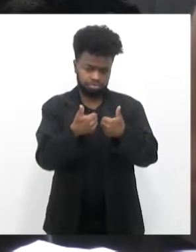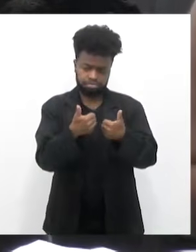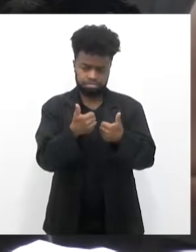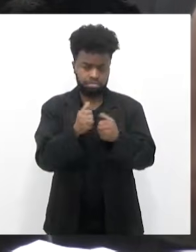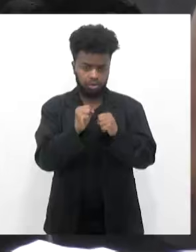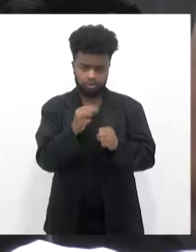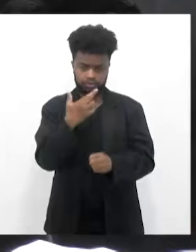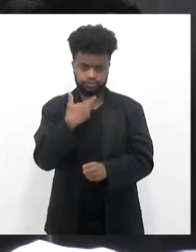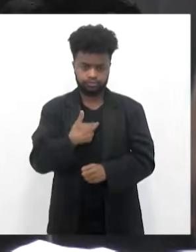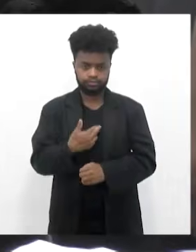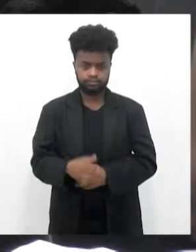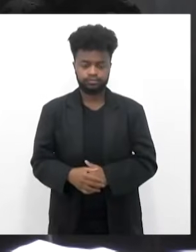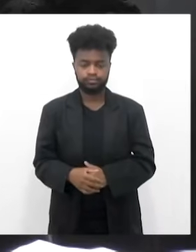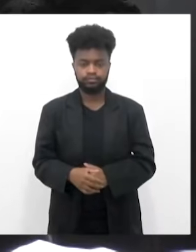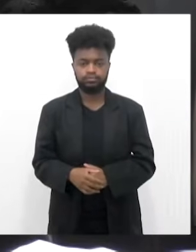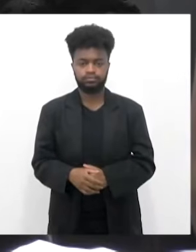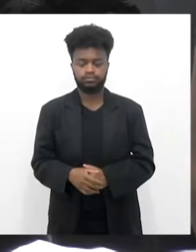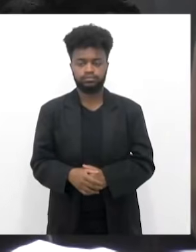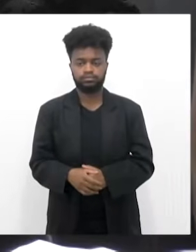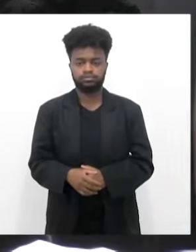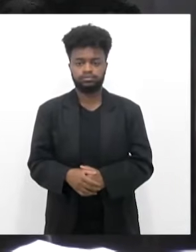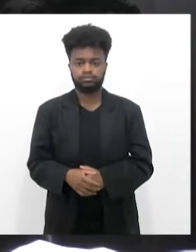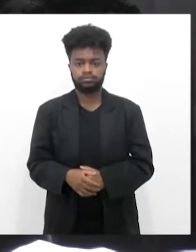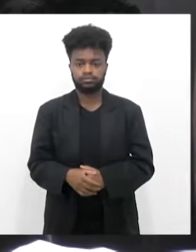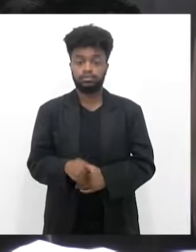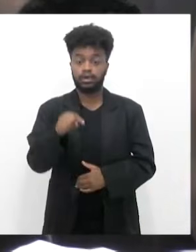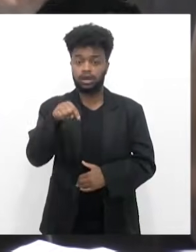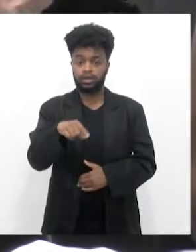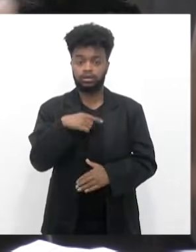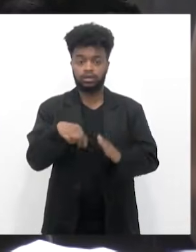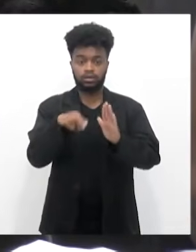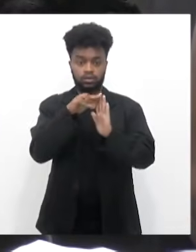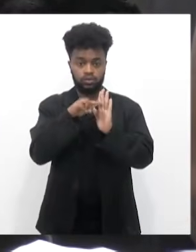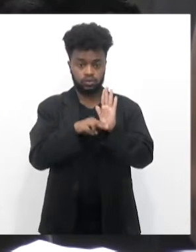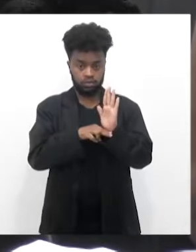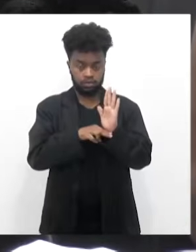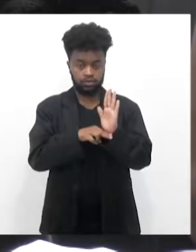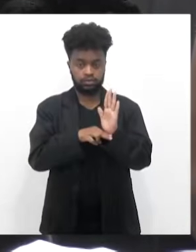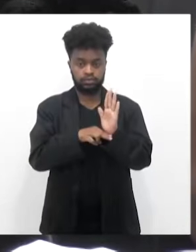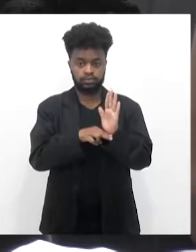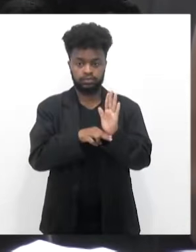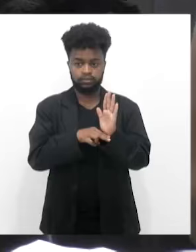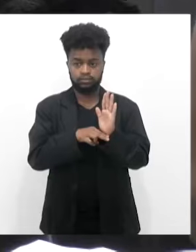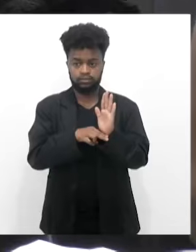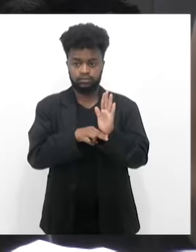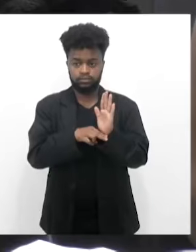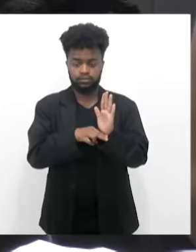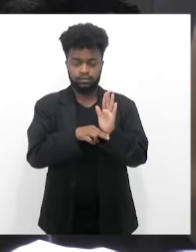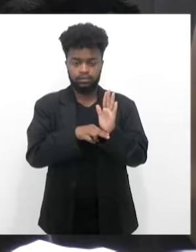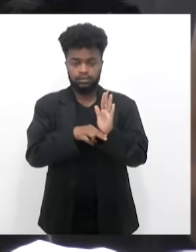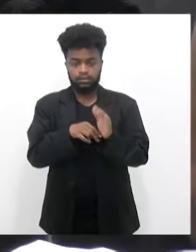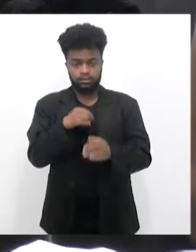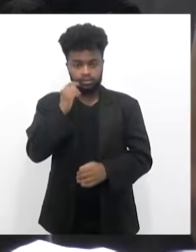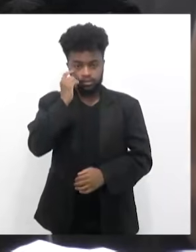só. A gente tem aqui, por norma, a gente